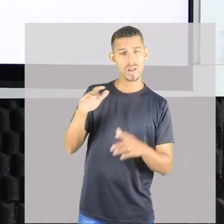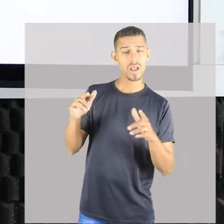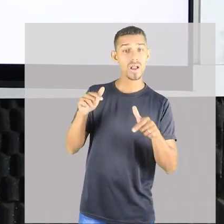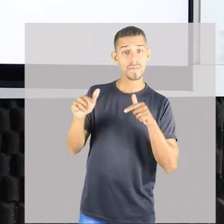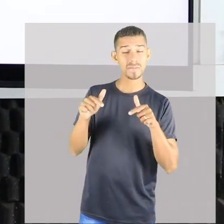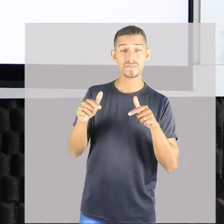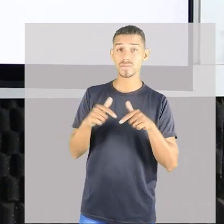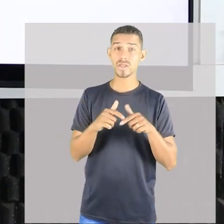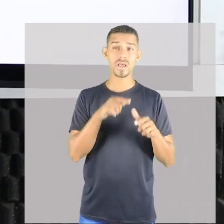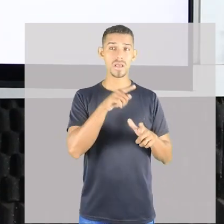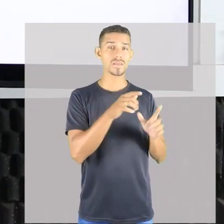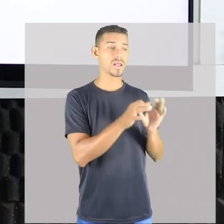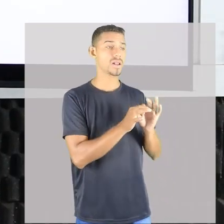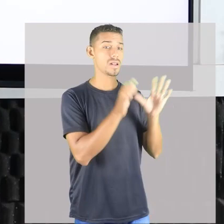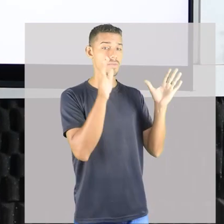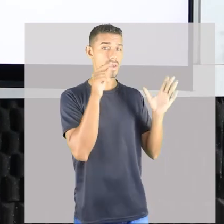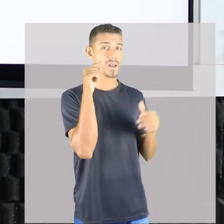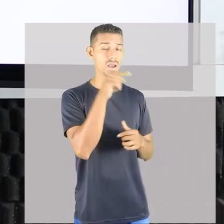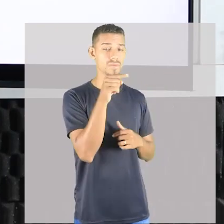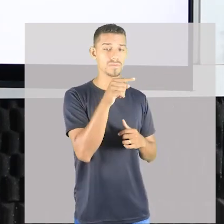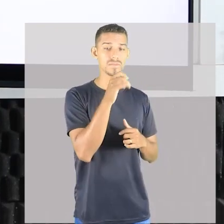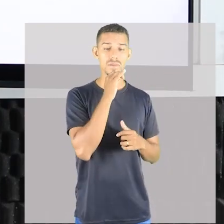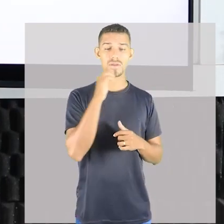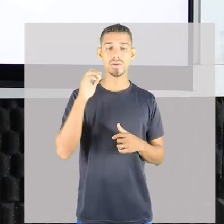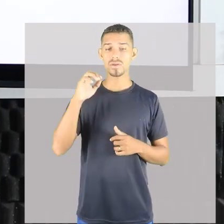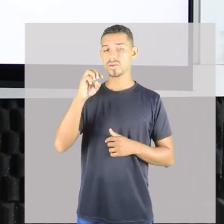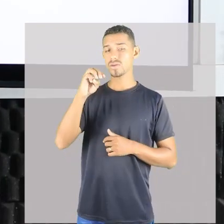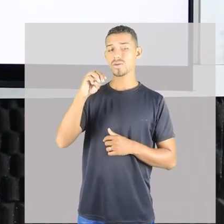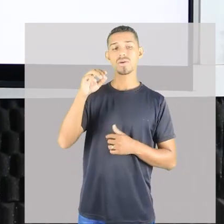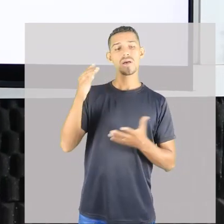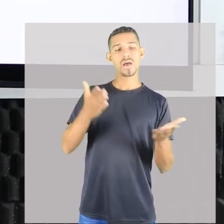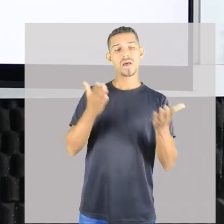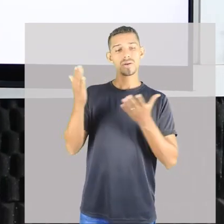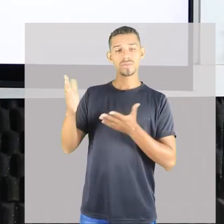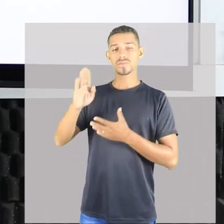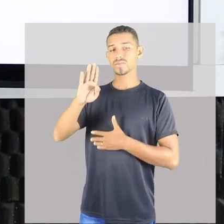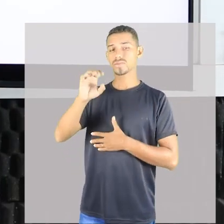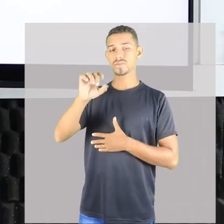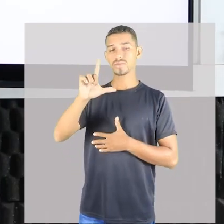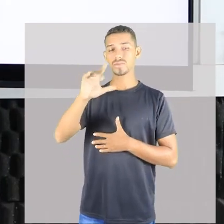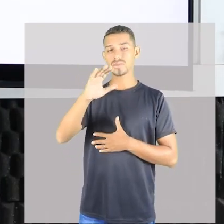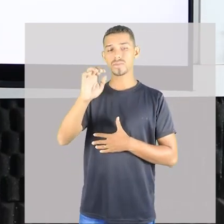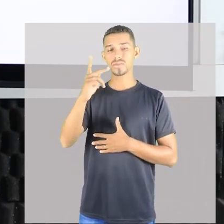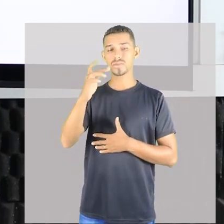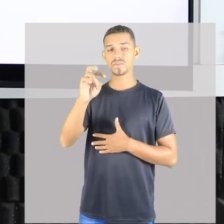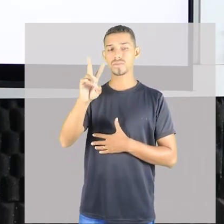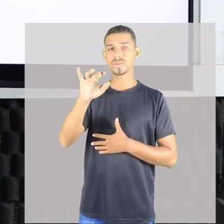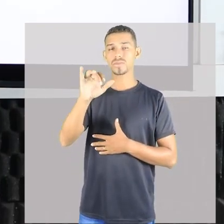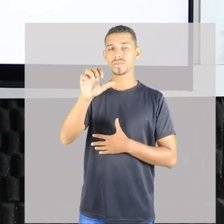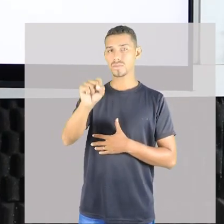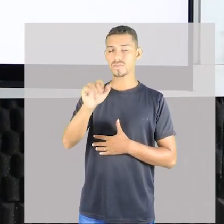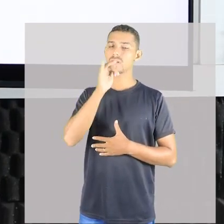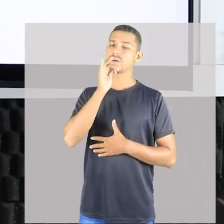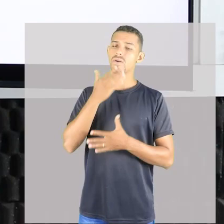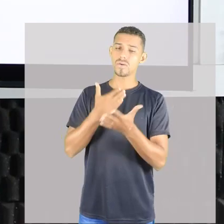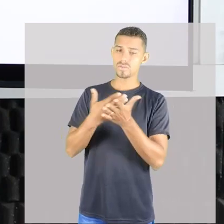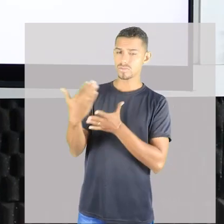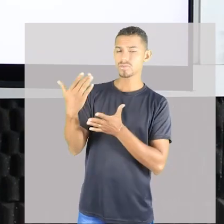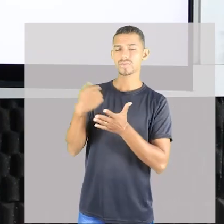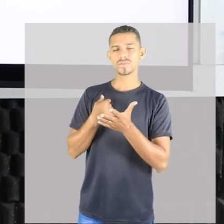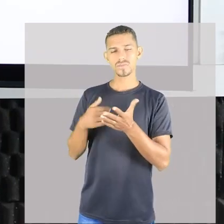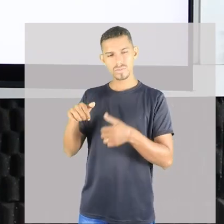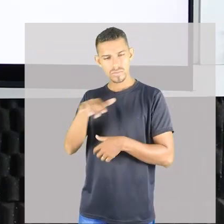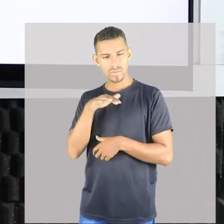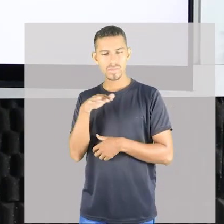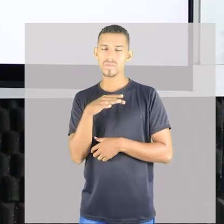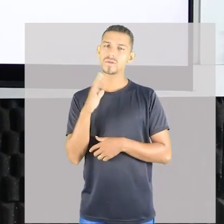sai daquela perspectiva liberal, né, com os mencheviques, e agora os bolcheviques, de fato, começam a ter os